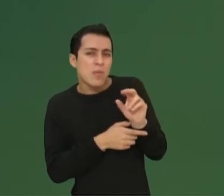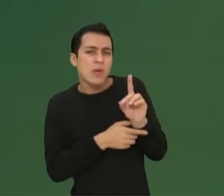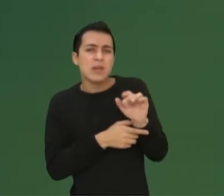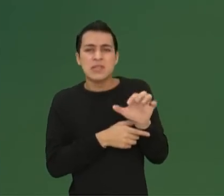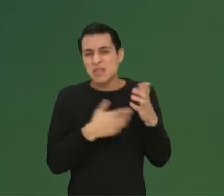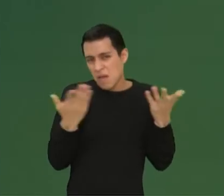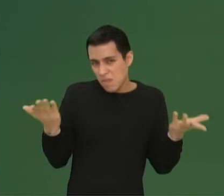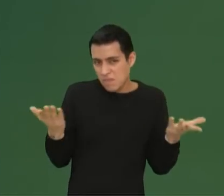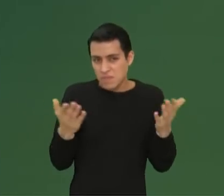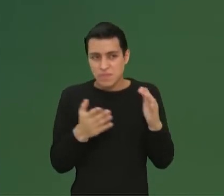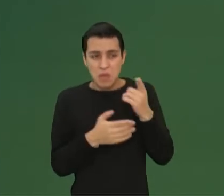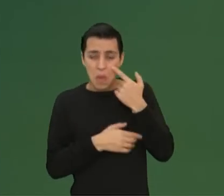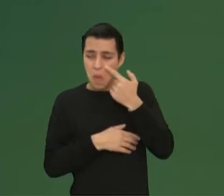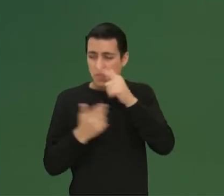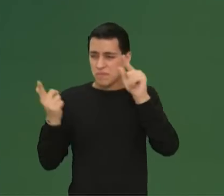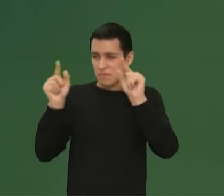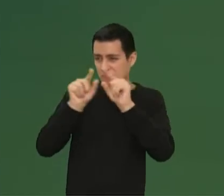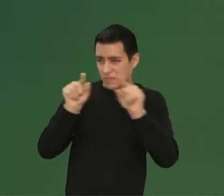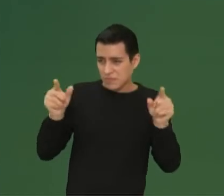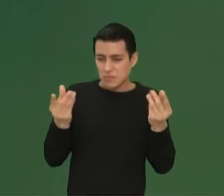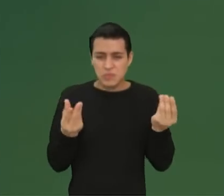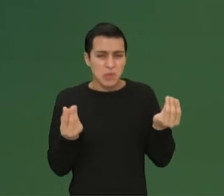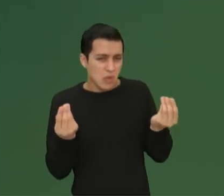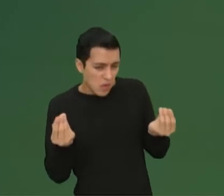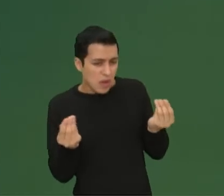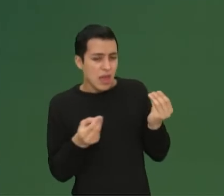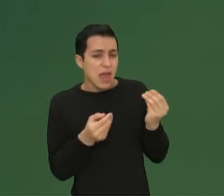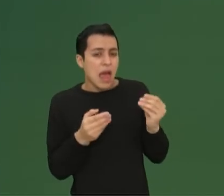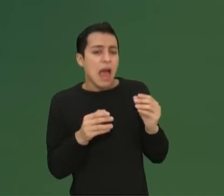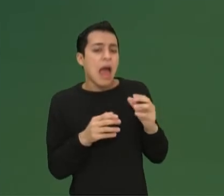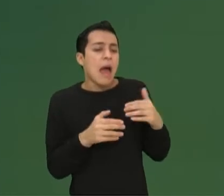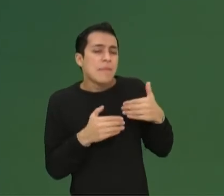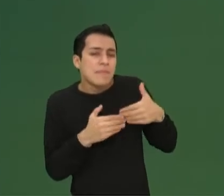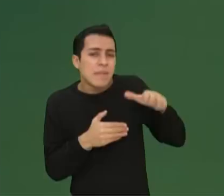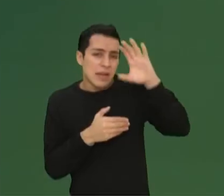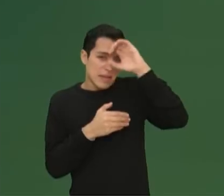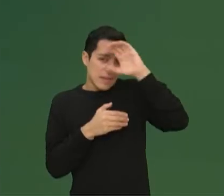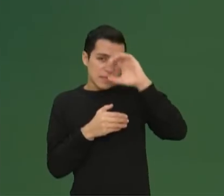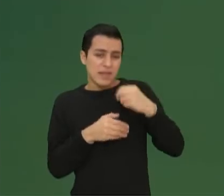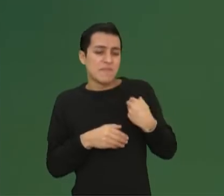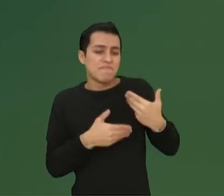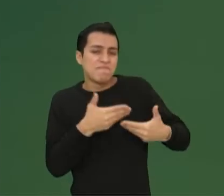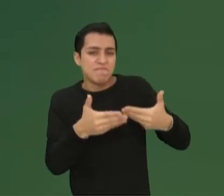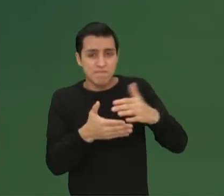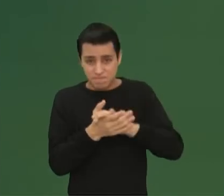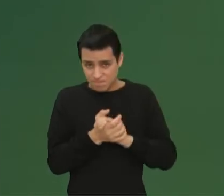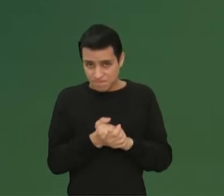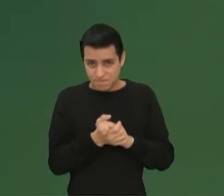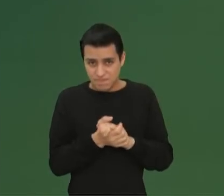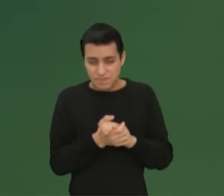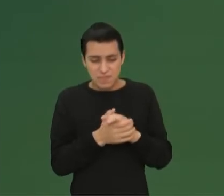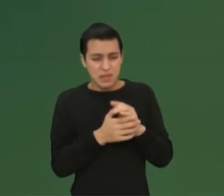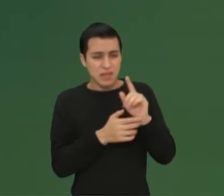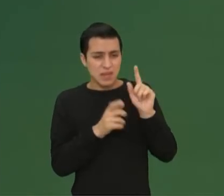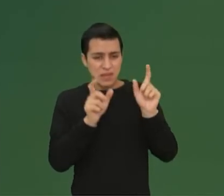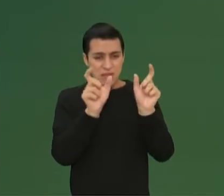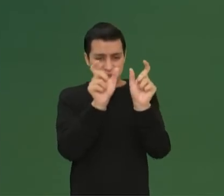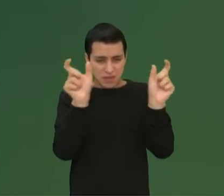Exemplo, à medida que se vive, mais se aprende. Então, com essas duas